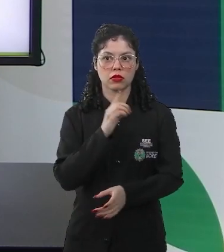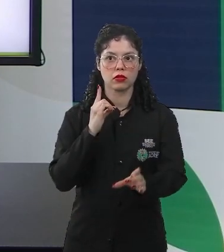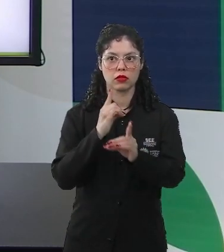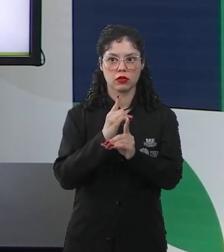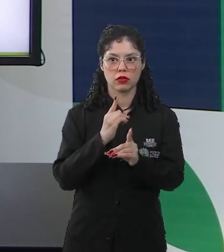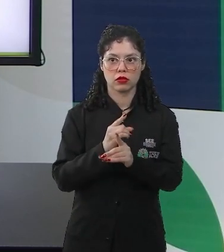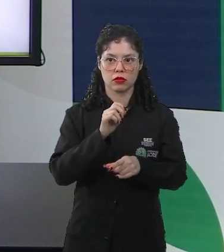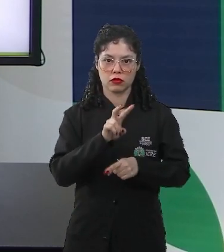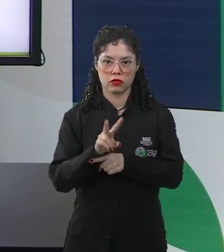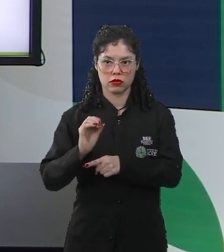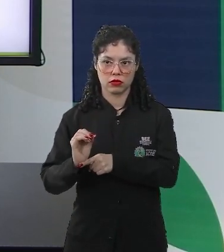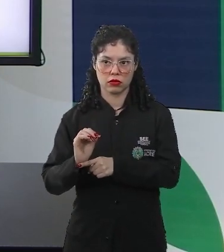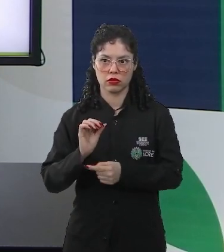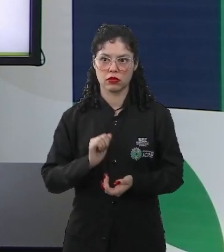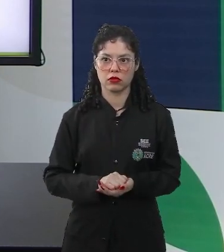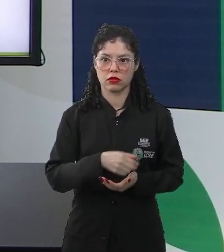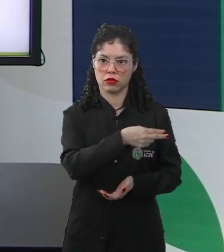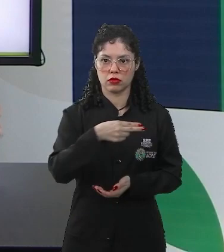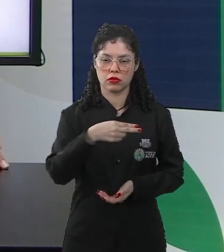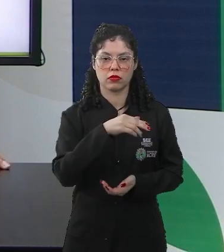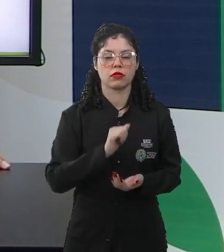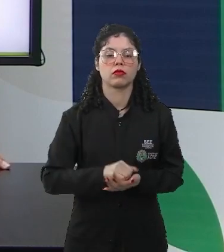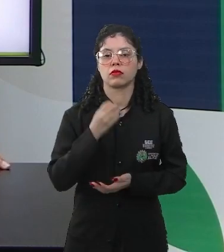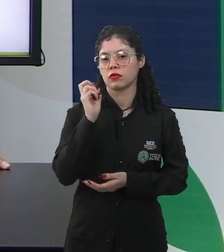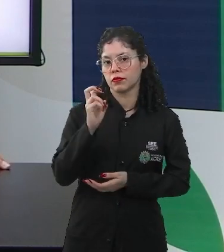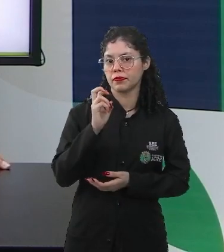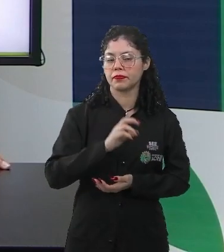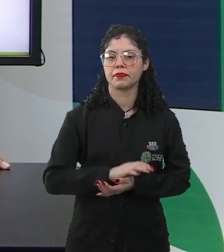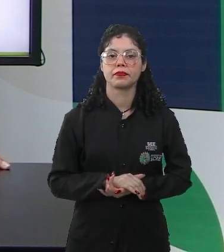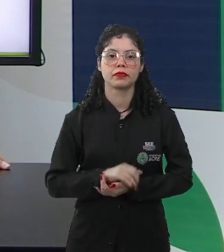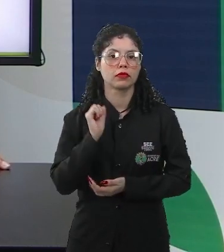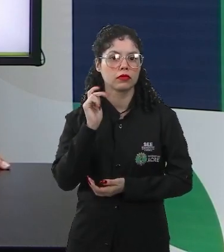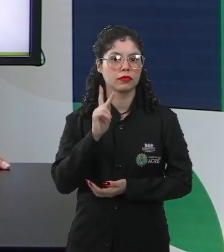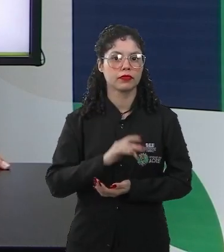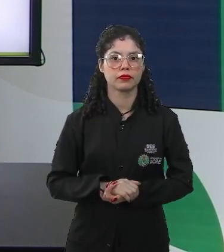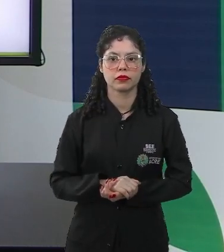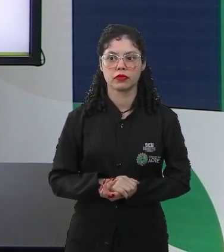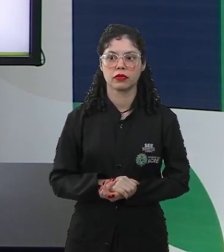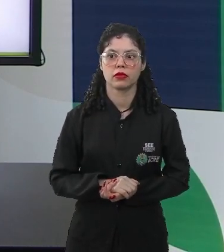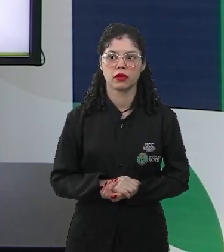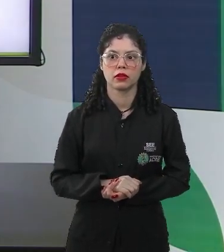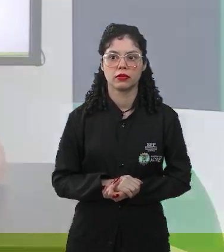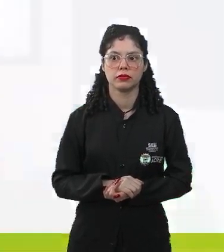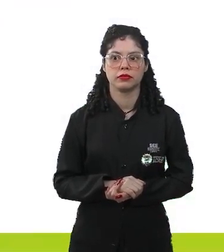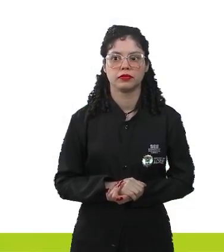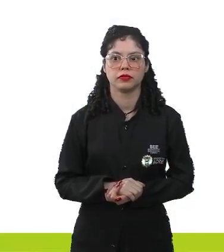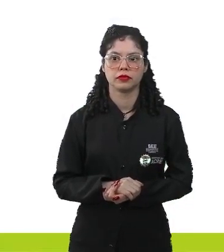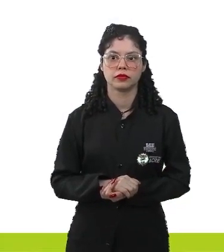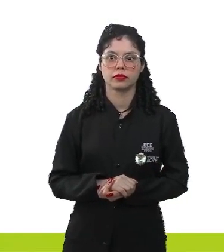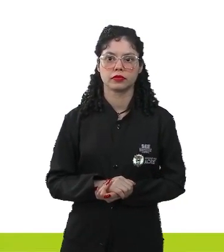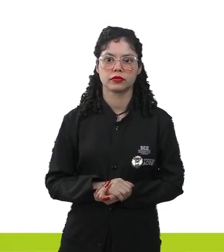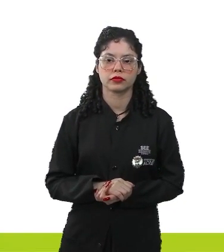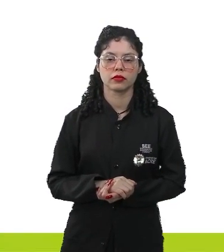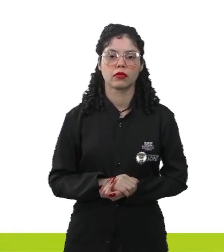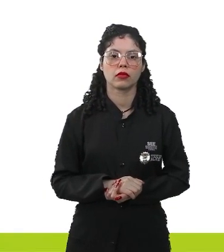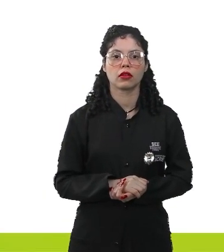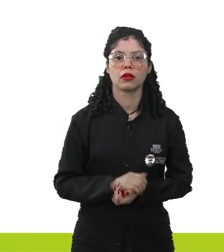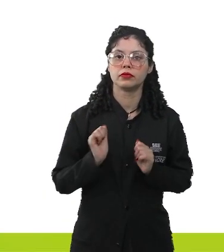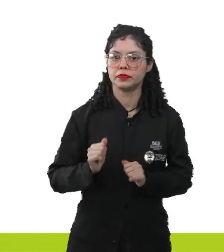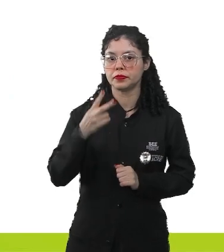o V0 igual a 5, ok? Podemos ver aqui nessa